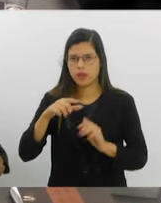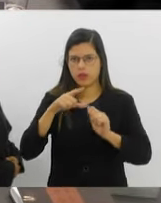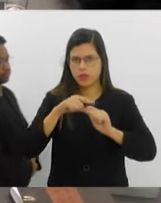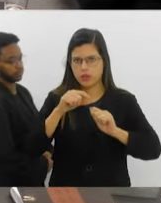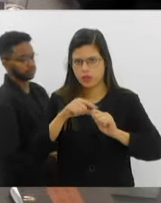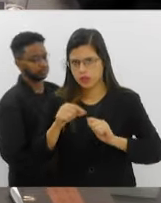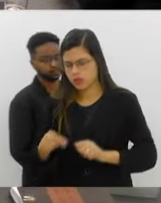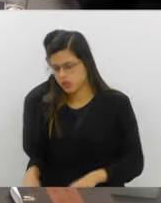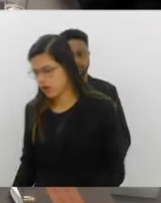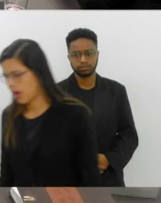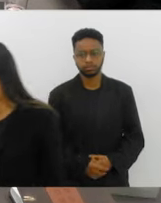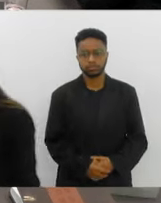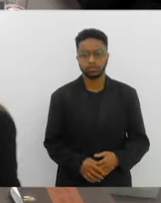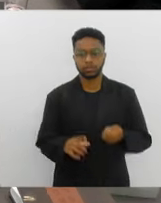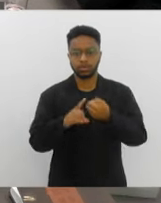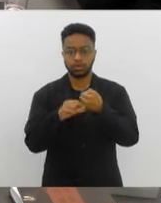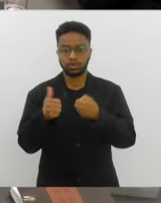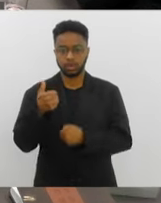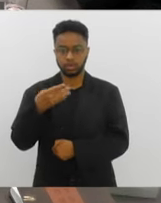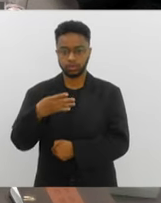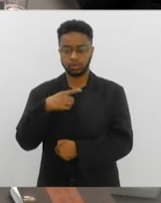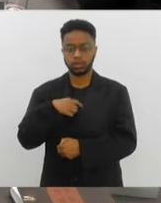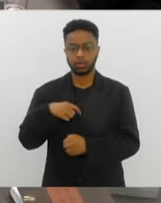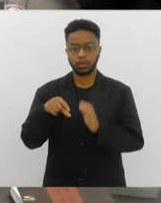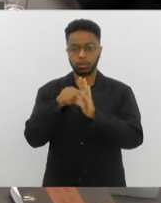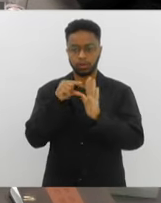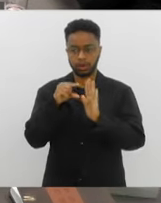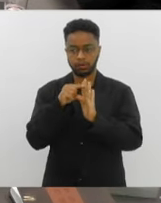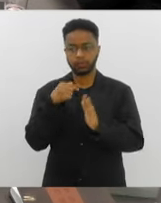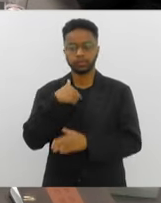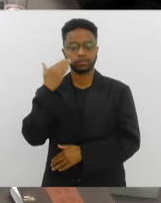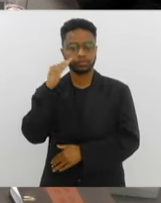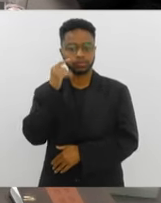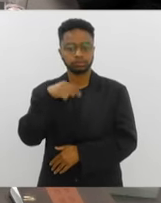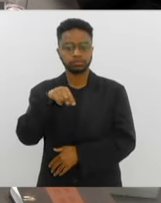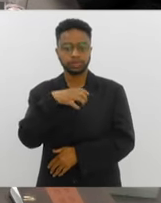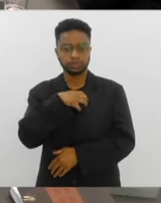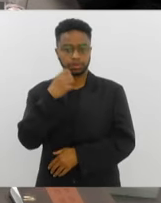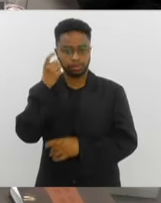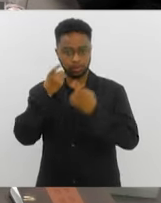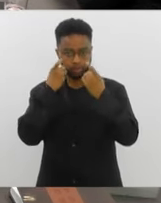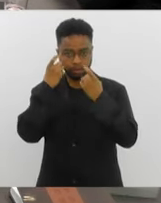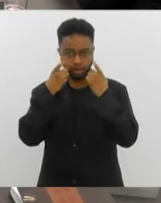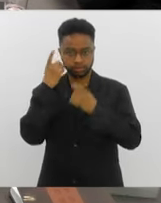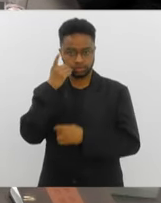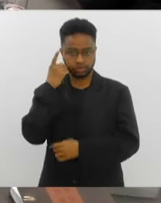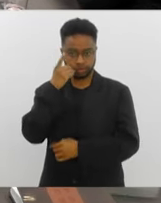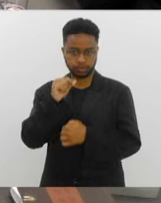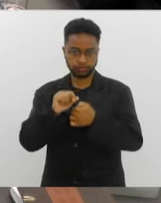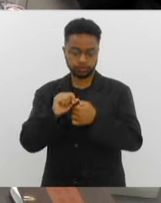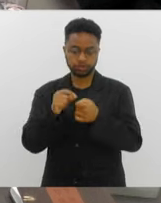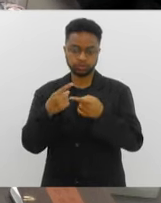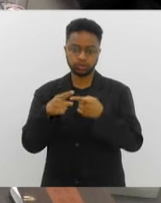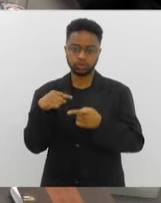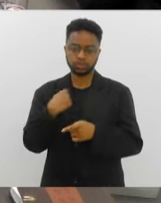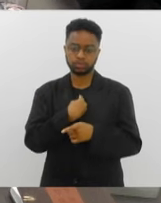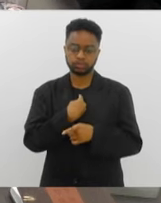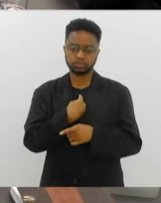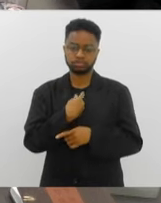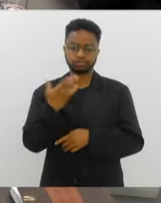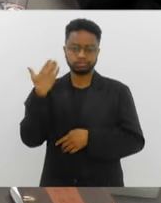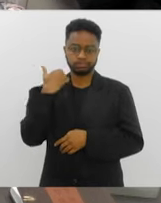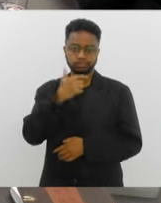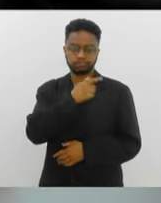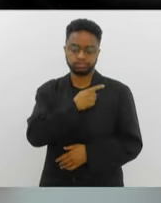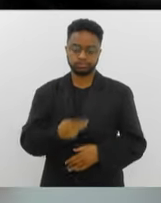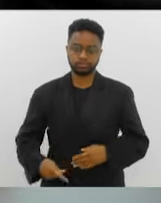14, né, esse parágrafo, né, do artigo 14, eu entendo a preocupação do deputado que fez. A gente, quando presidiu aqui a Comissão de Educação, também